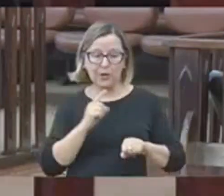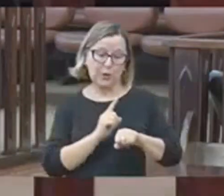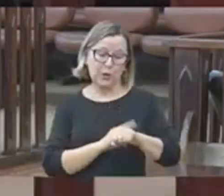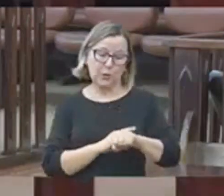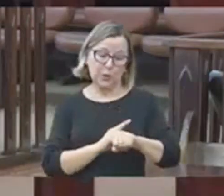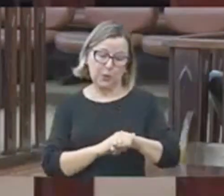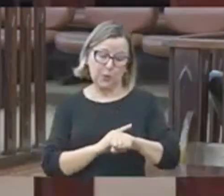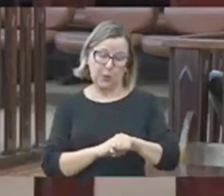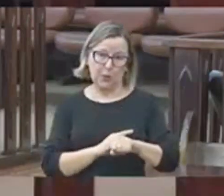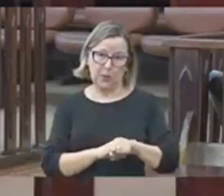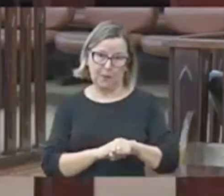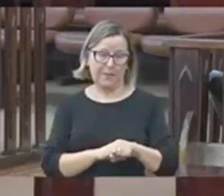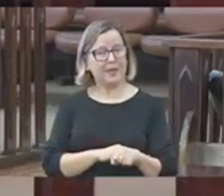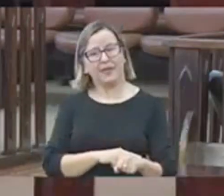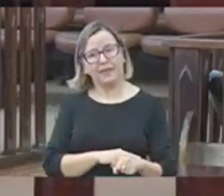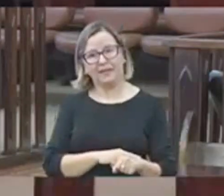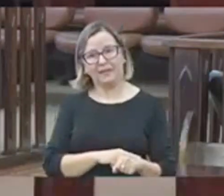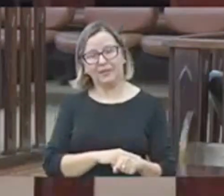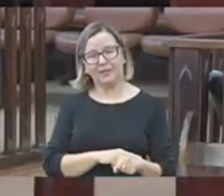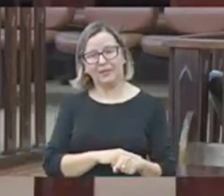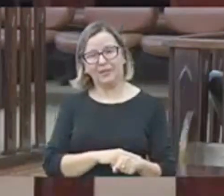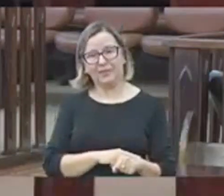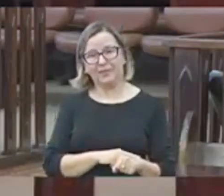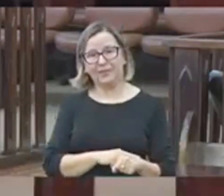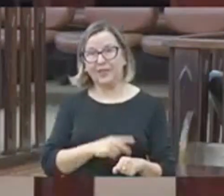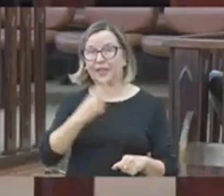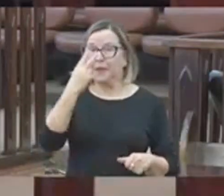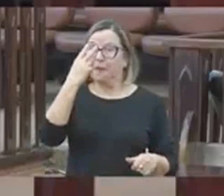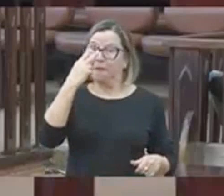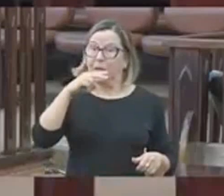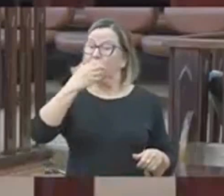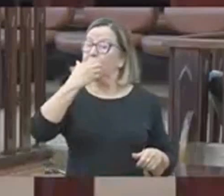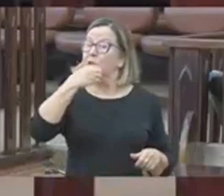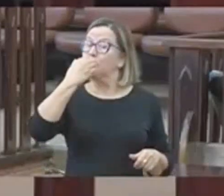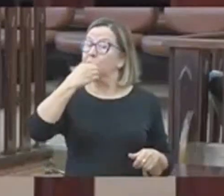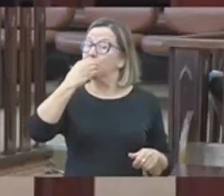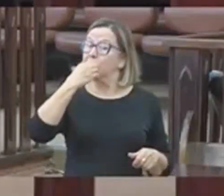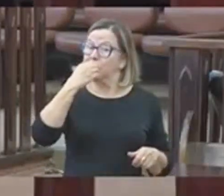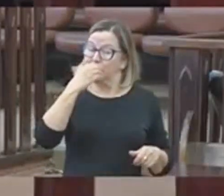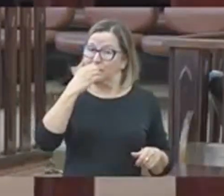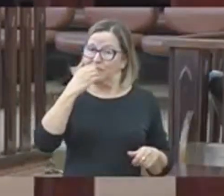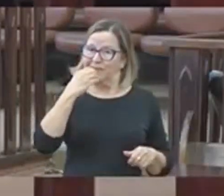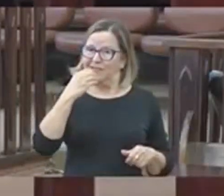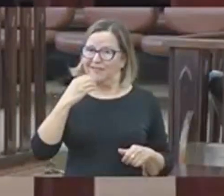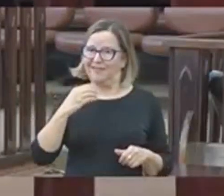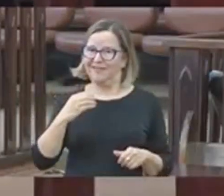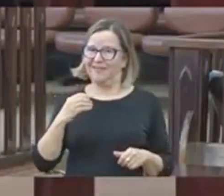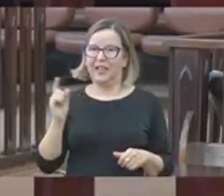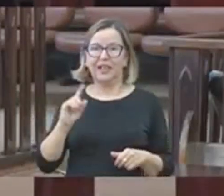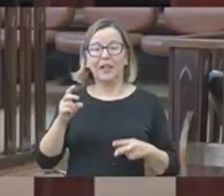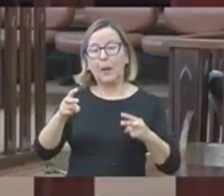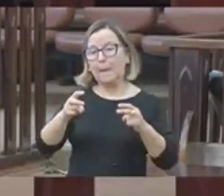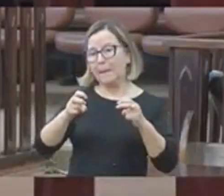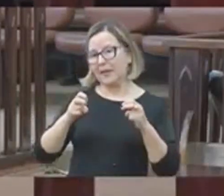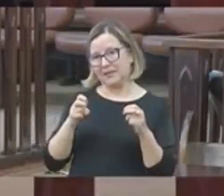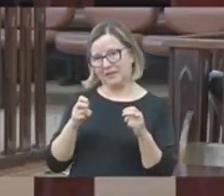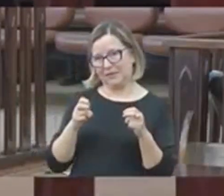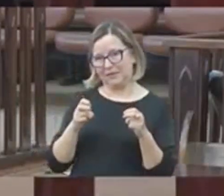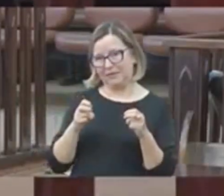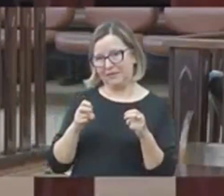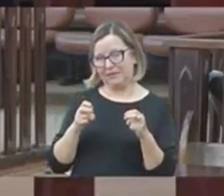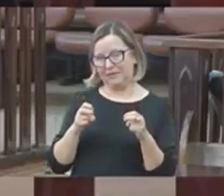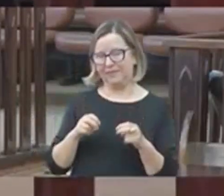viu que Eva vinha com aquele fruto para que ele comesse. Eles não haviam percebido. E da